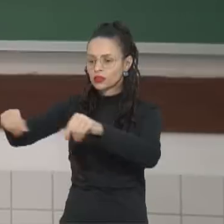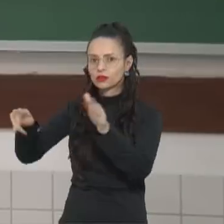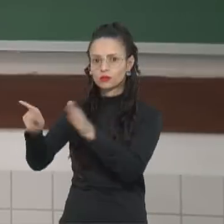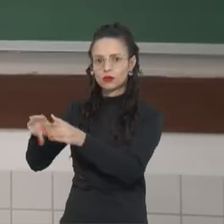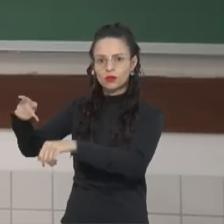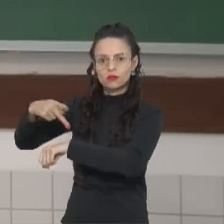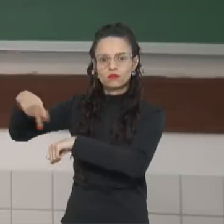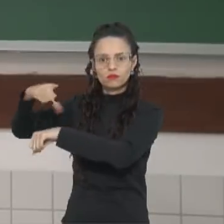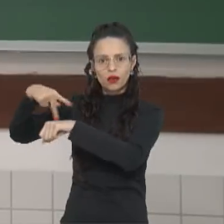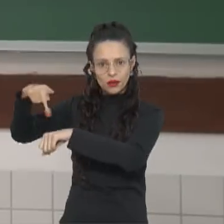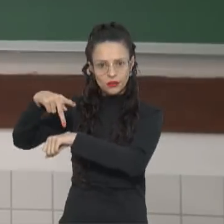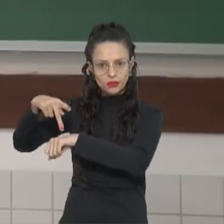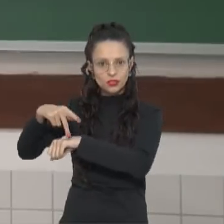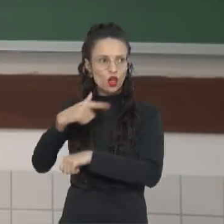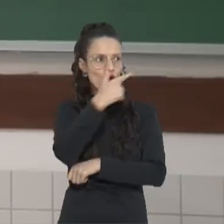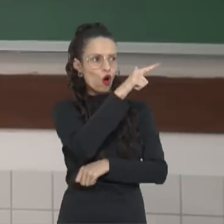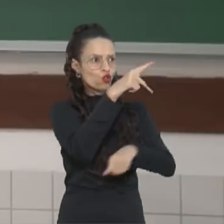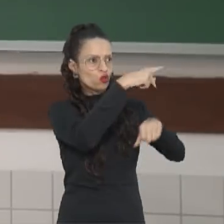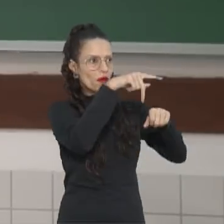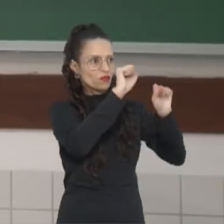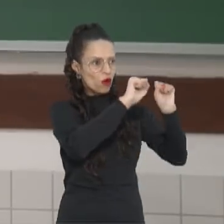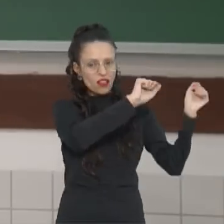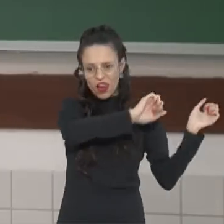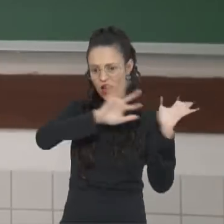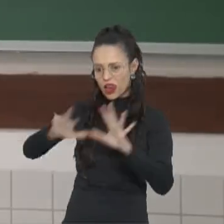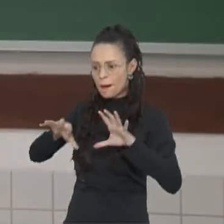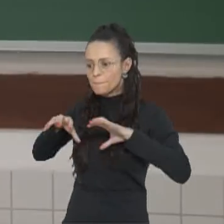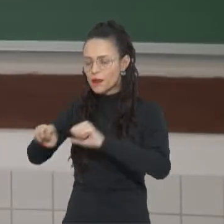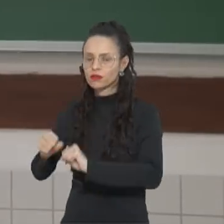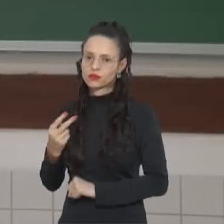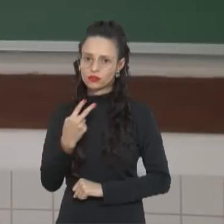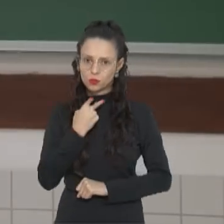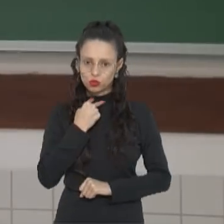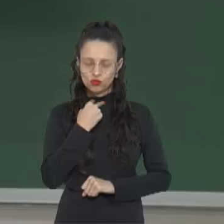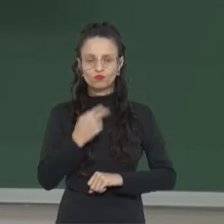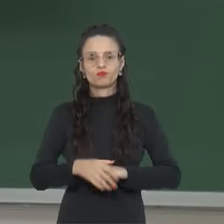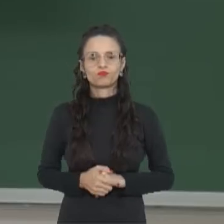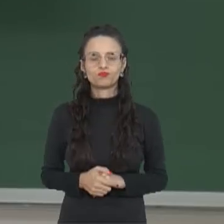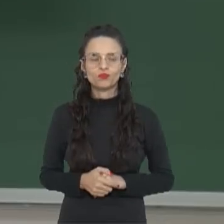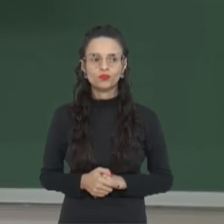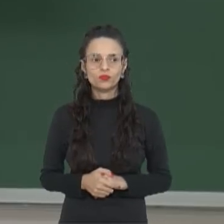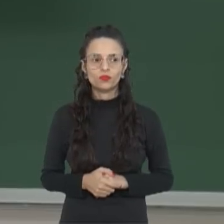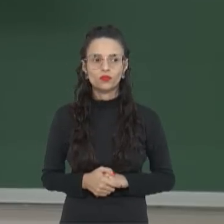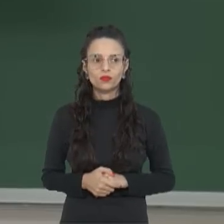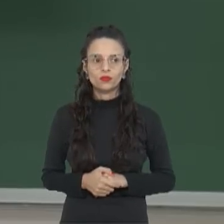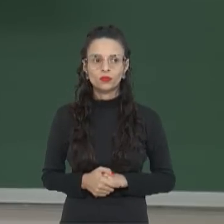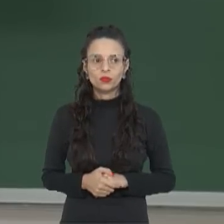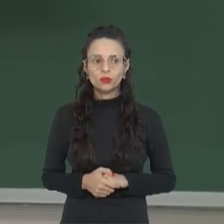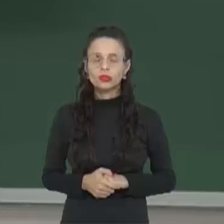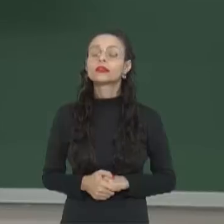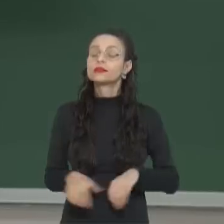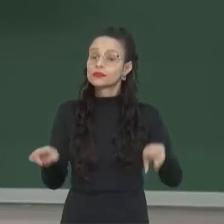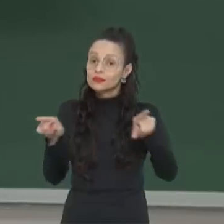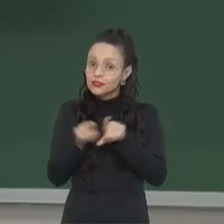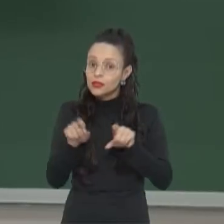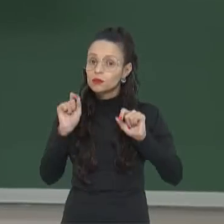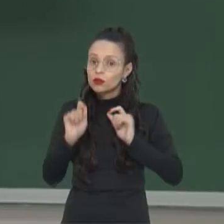nações. Nações estrangeiras não poderiam invadir um outro país. A conferência afirmou